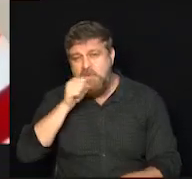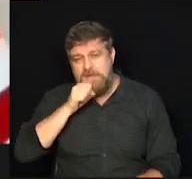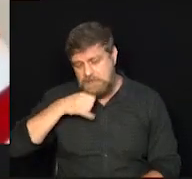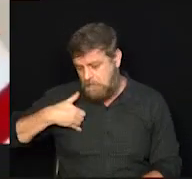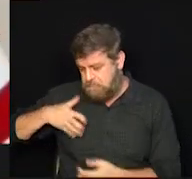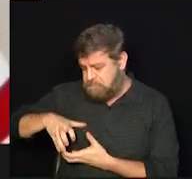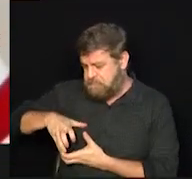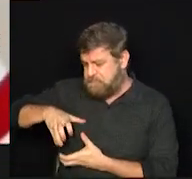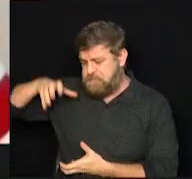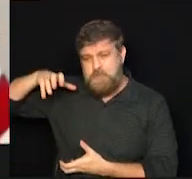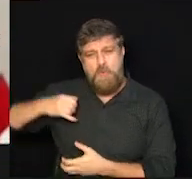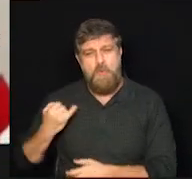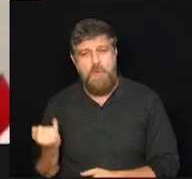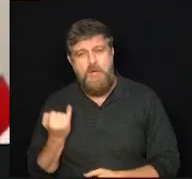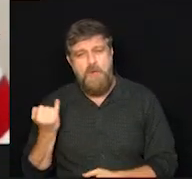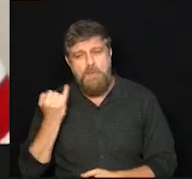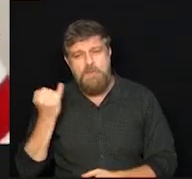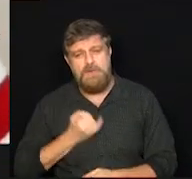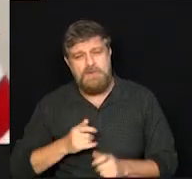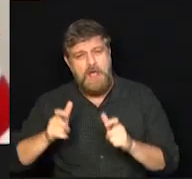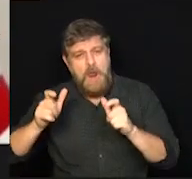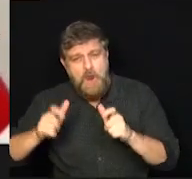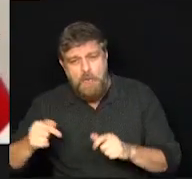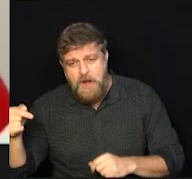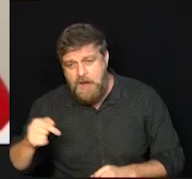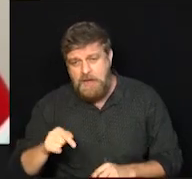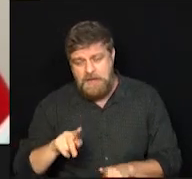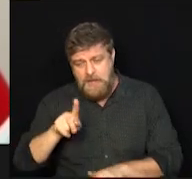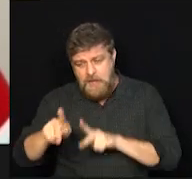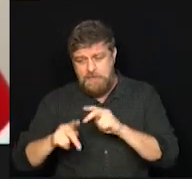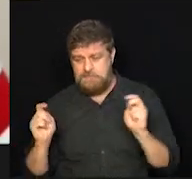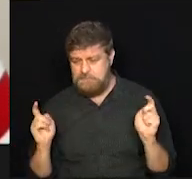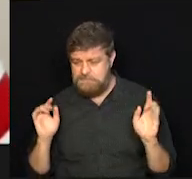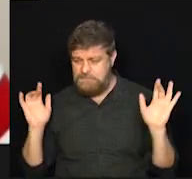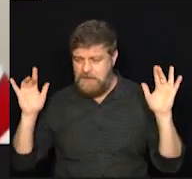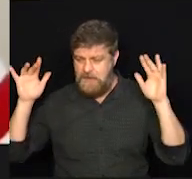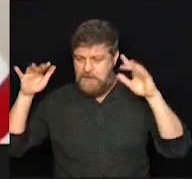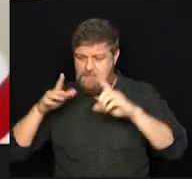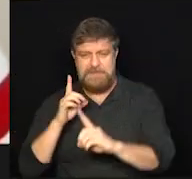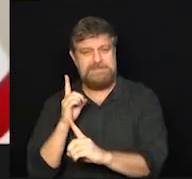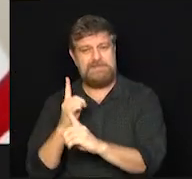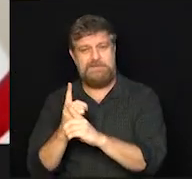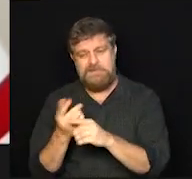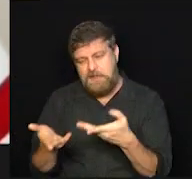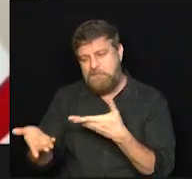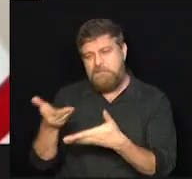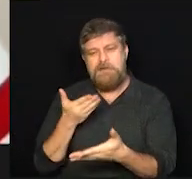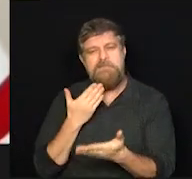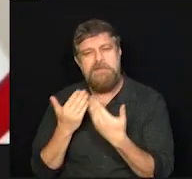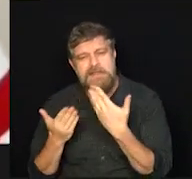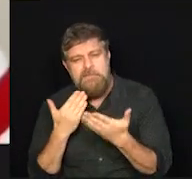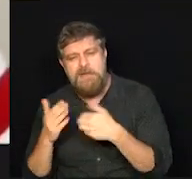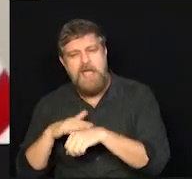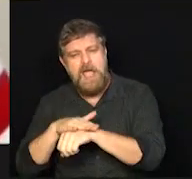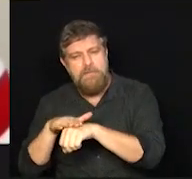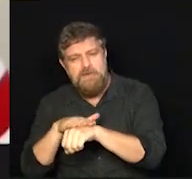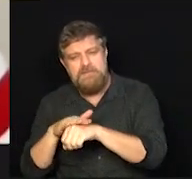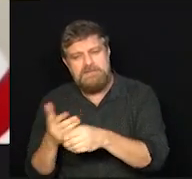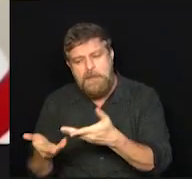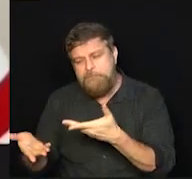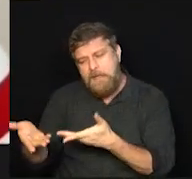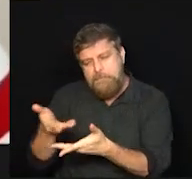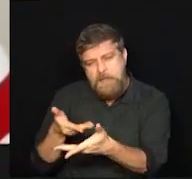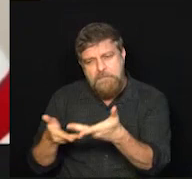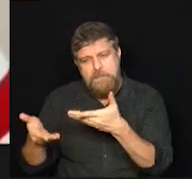né como é importante tem espaços né onde este público possa se encontrar e possa de maneira harmoniosa